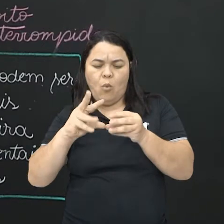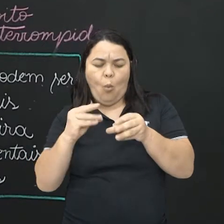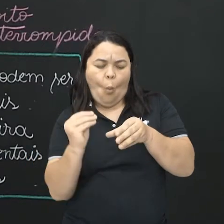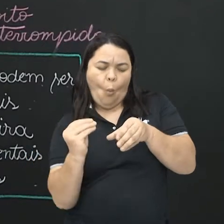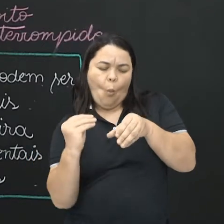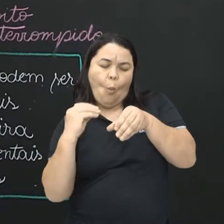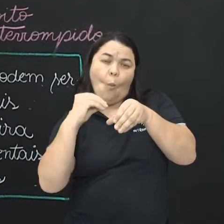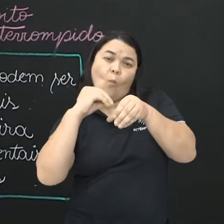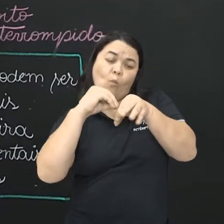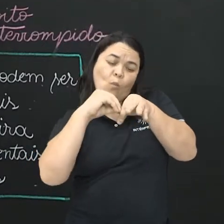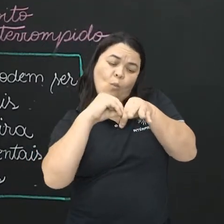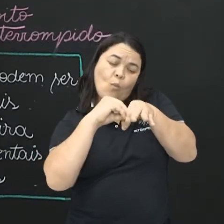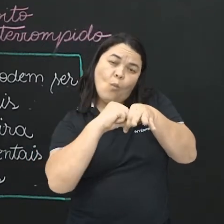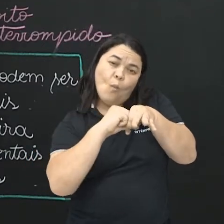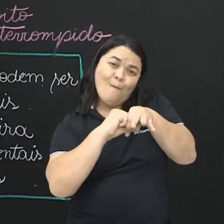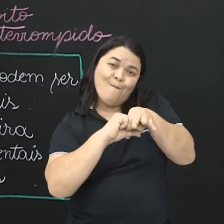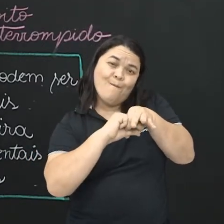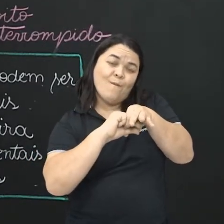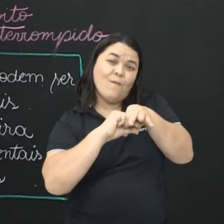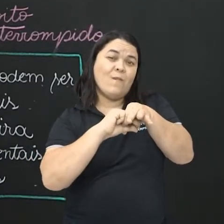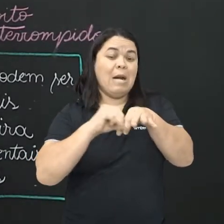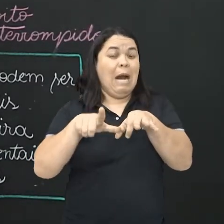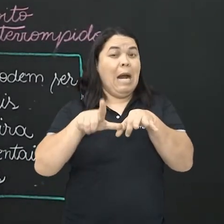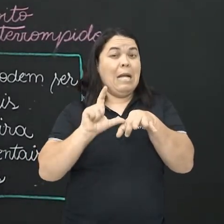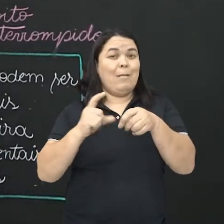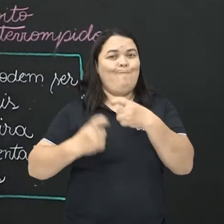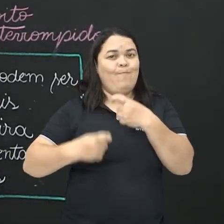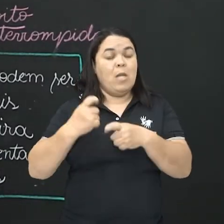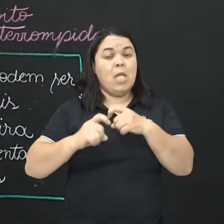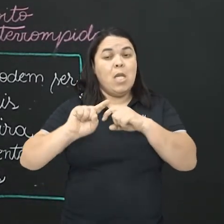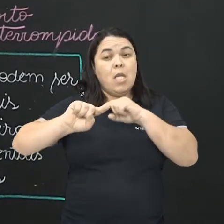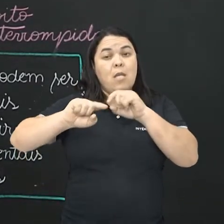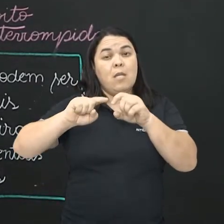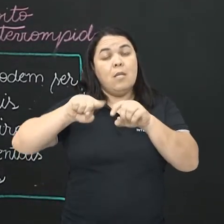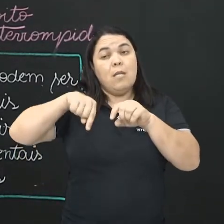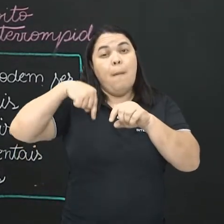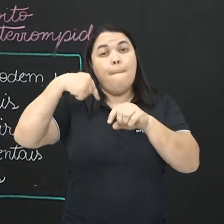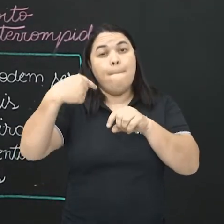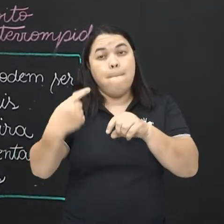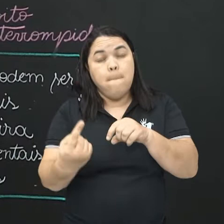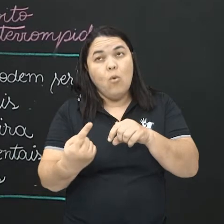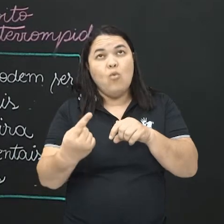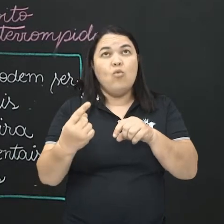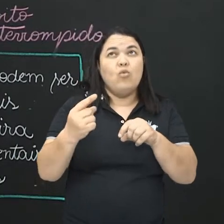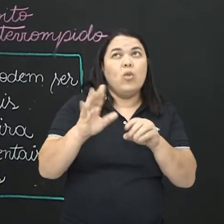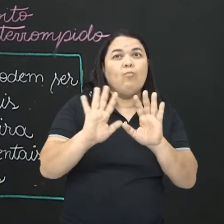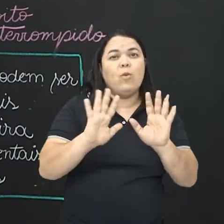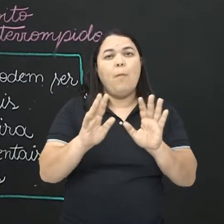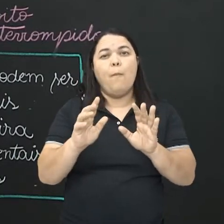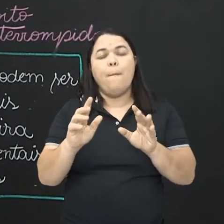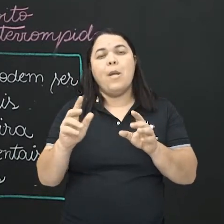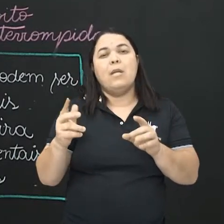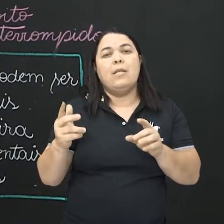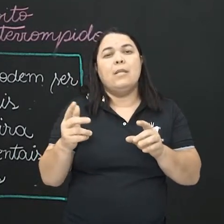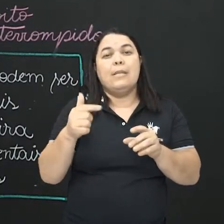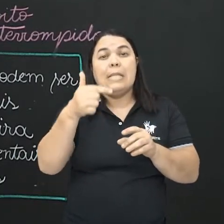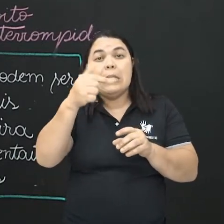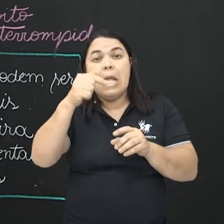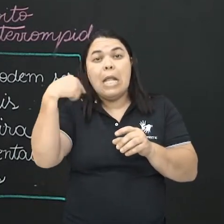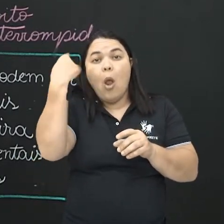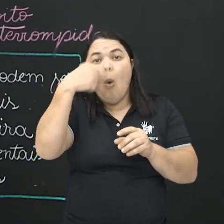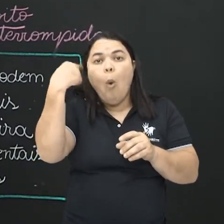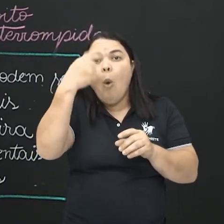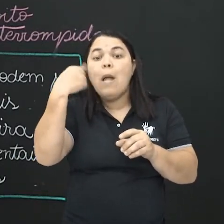horas depois. E é muito comum um uso associado de espermicidas, uma espuma ou um creme